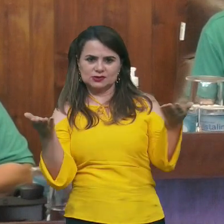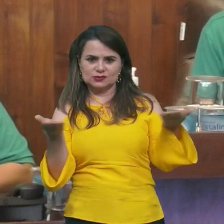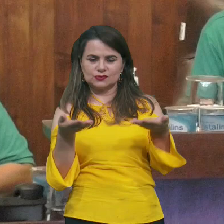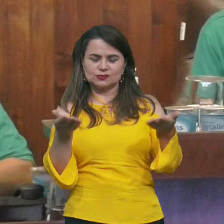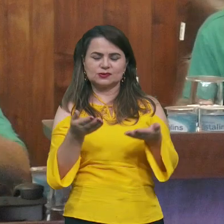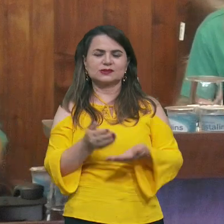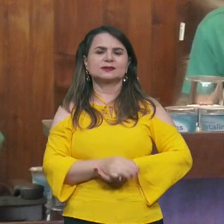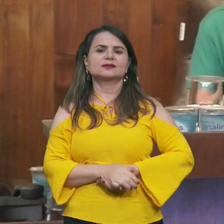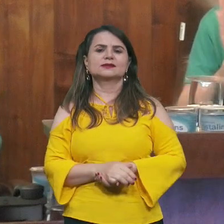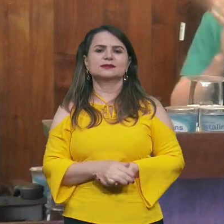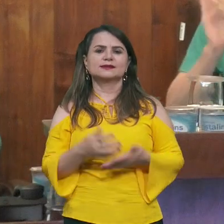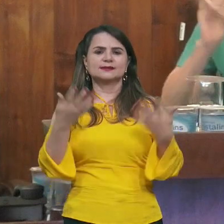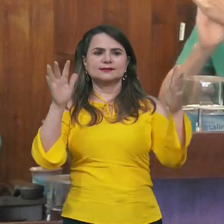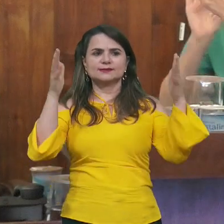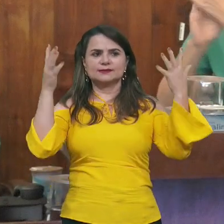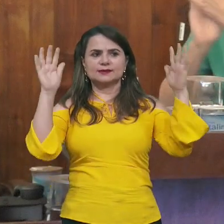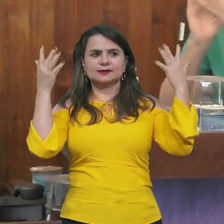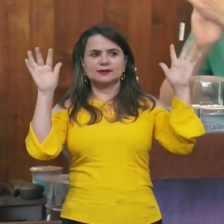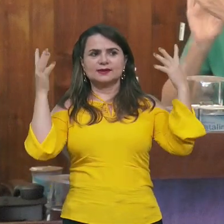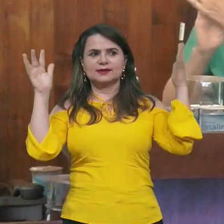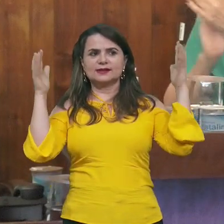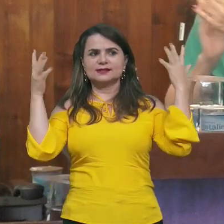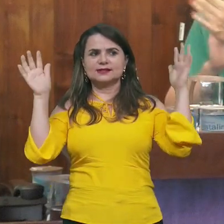capitã Aline.